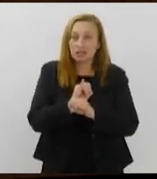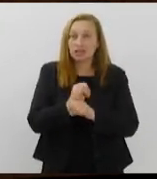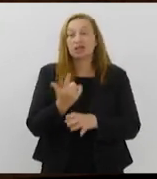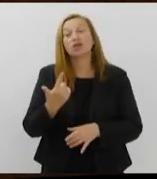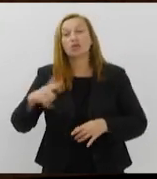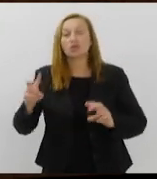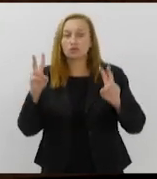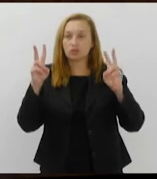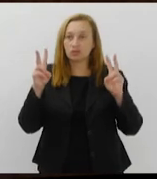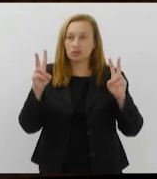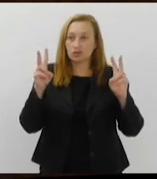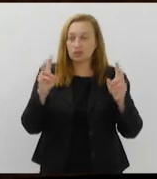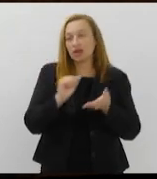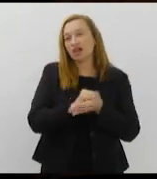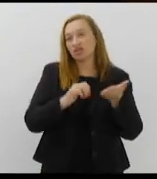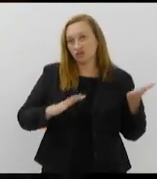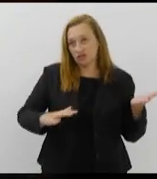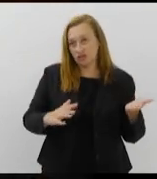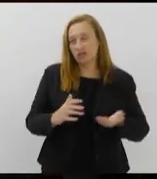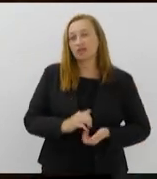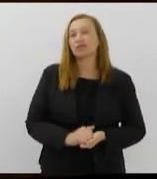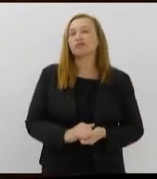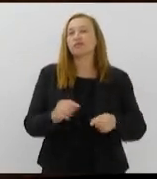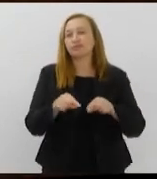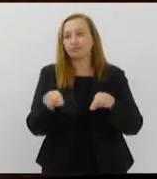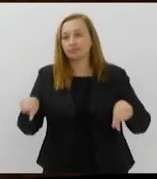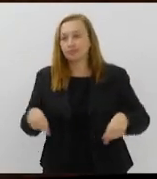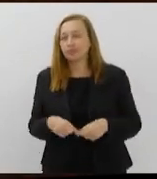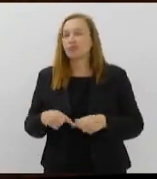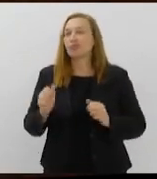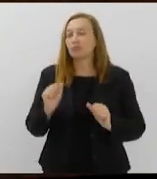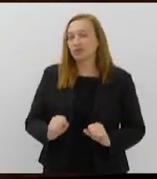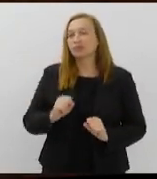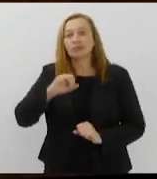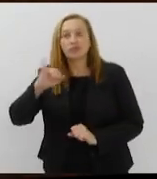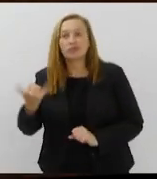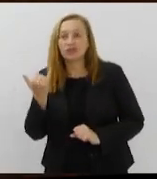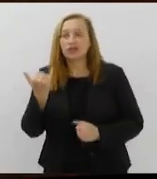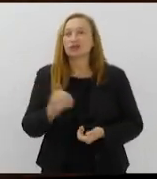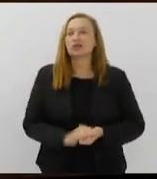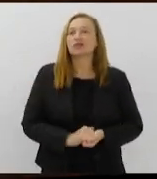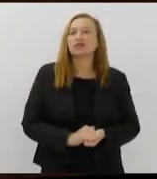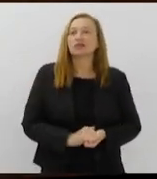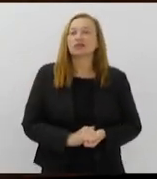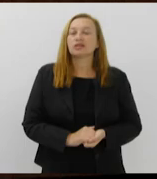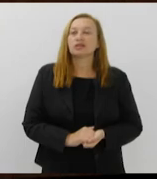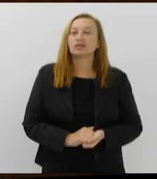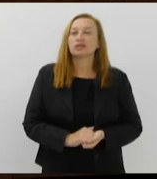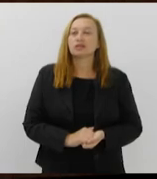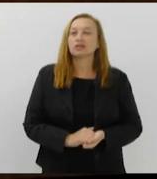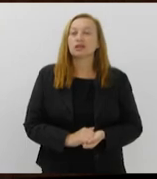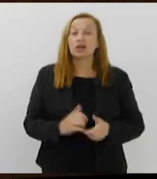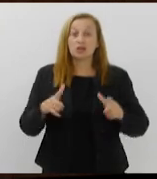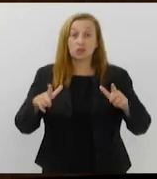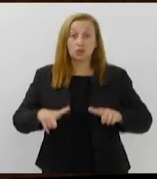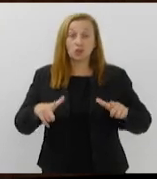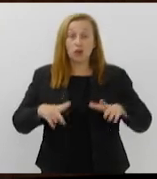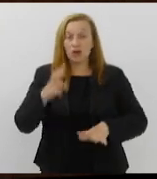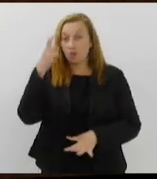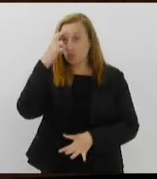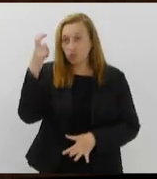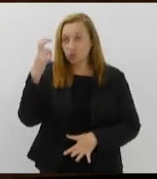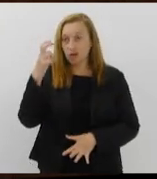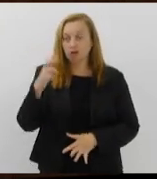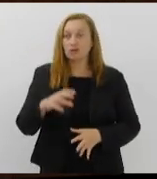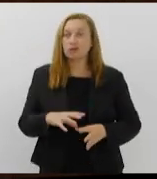entre outros ambientes ali que a gente pode aproveitar. Ou seja, essa tônica desse espaço cultural é